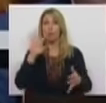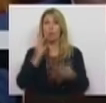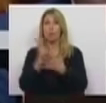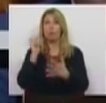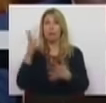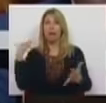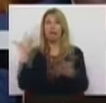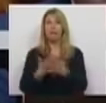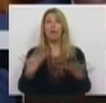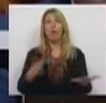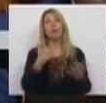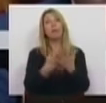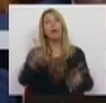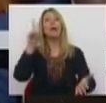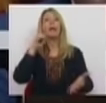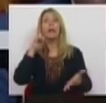a gratuidade